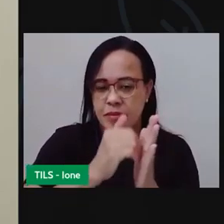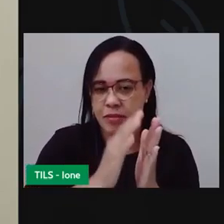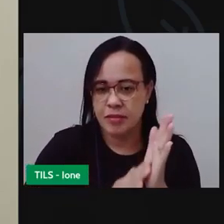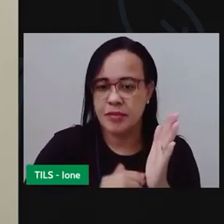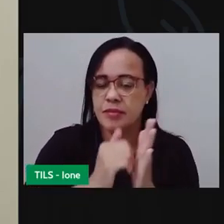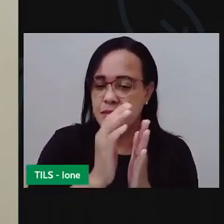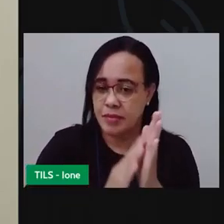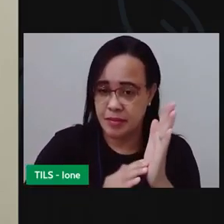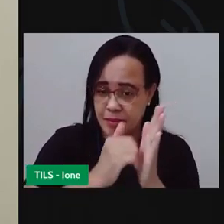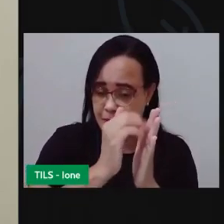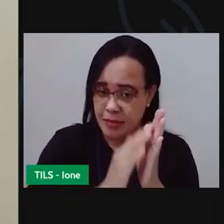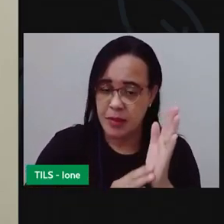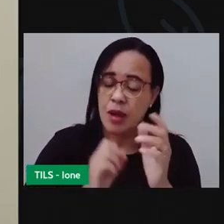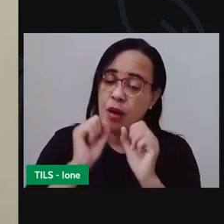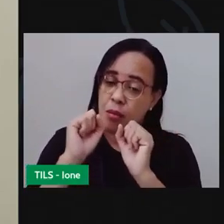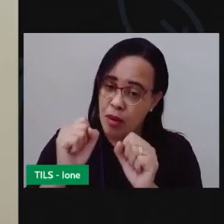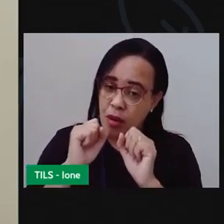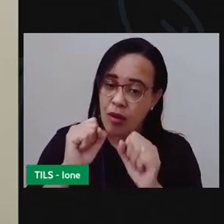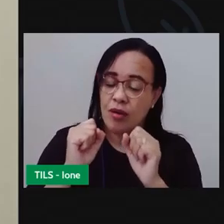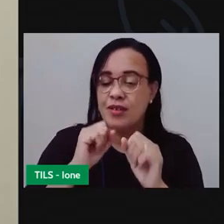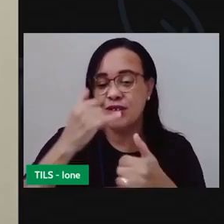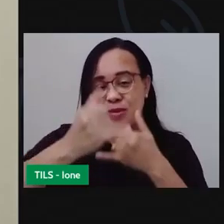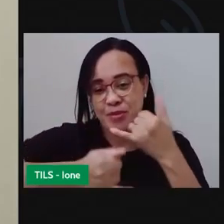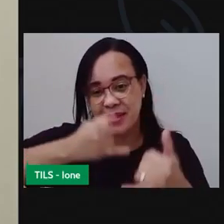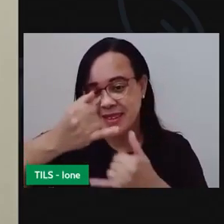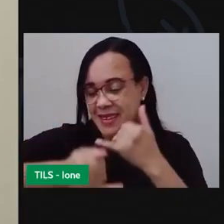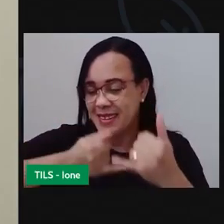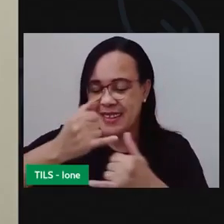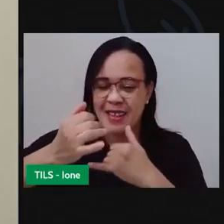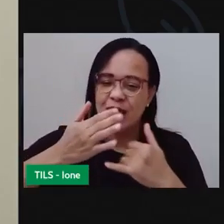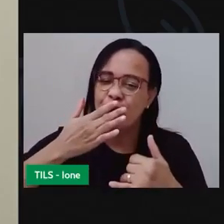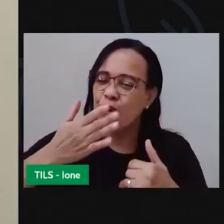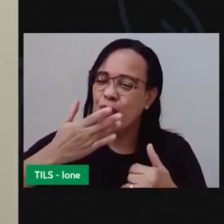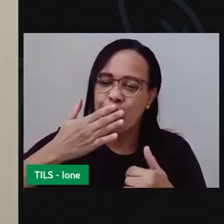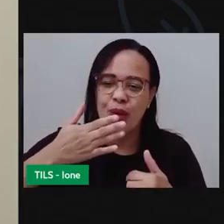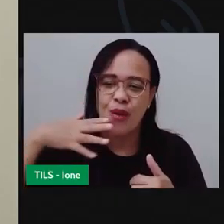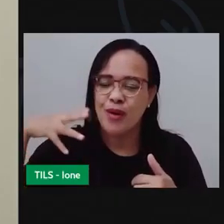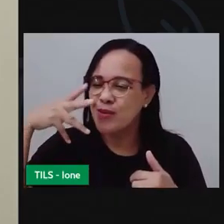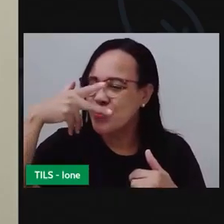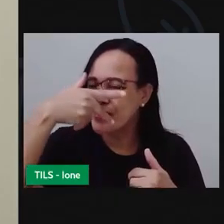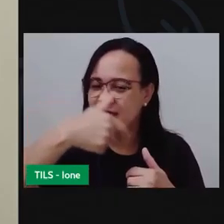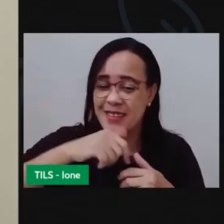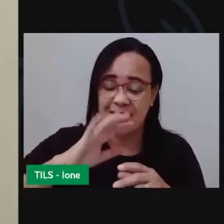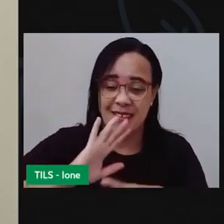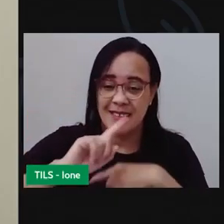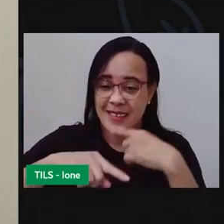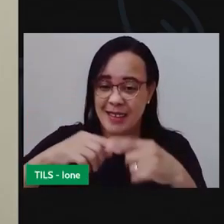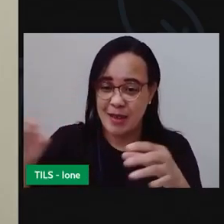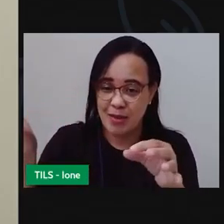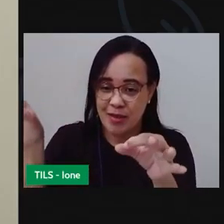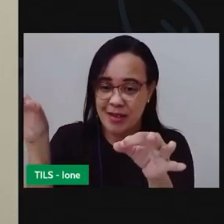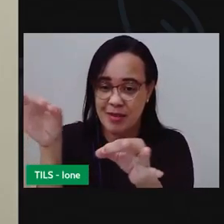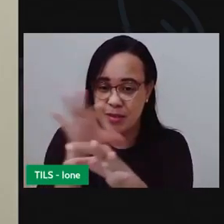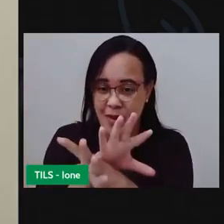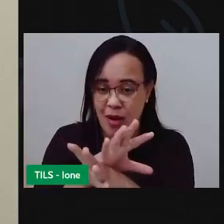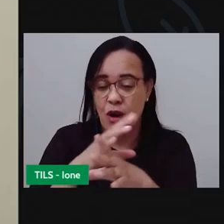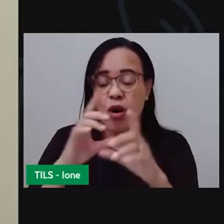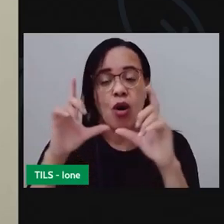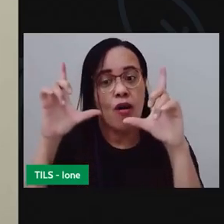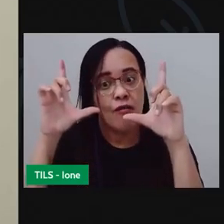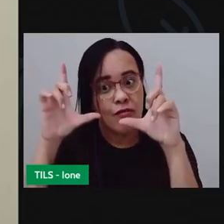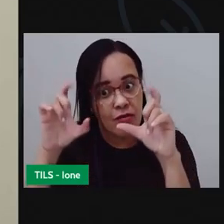pode deixar o seu vai-vem bem colorido. Quando estiver pronto, não esquece de tirar uma